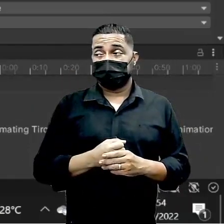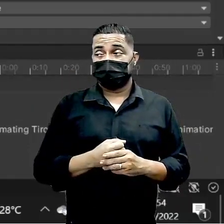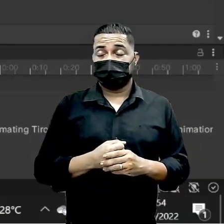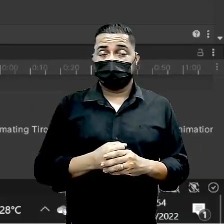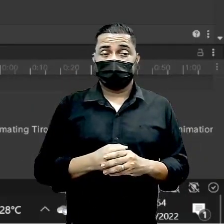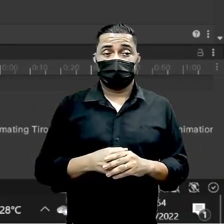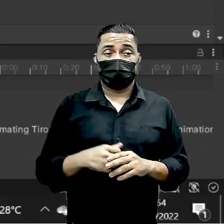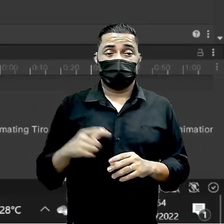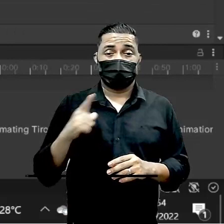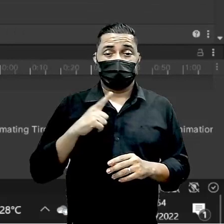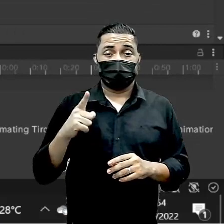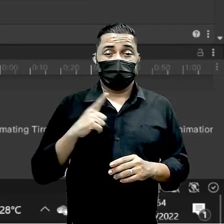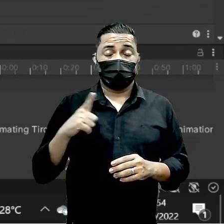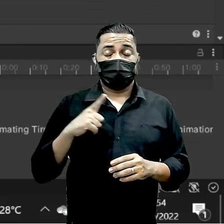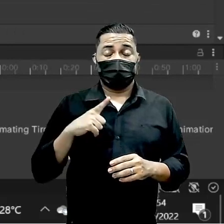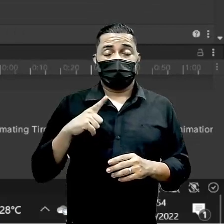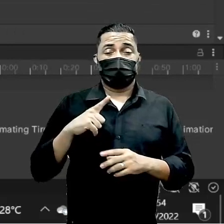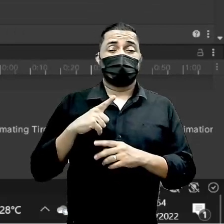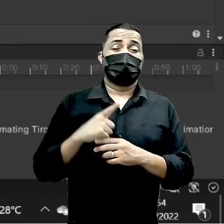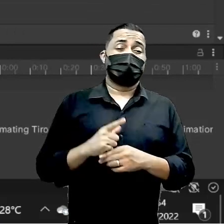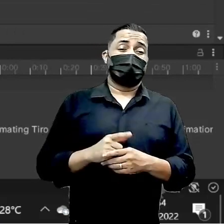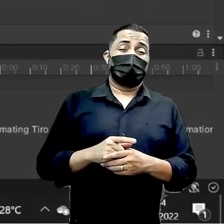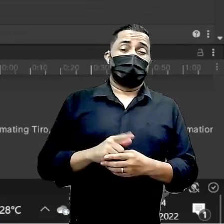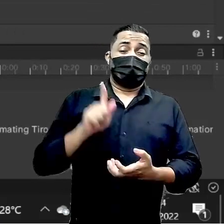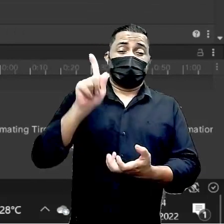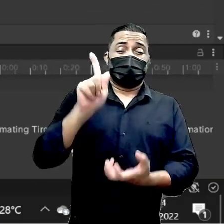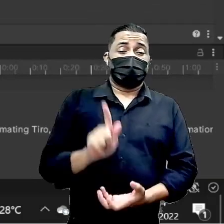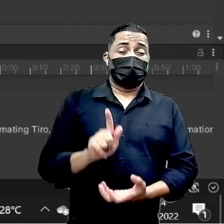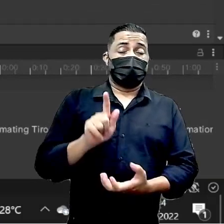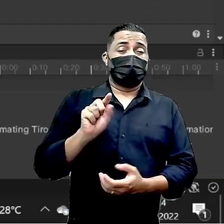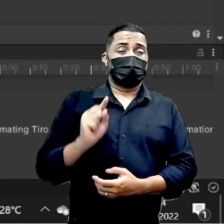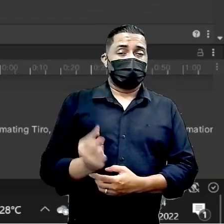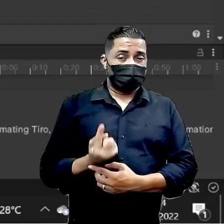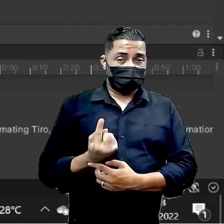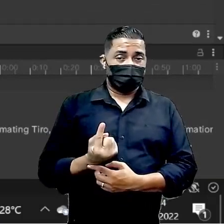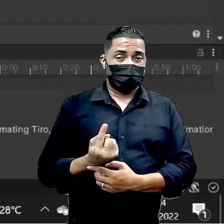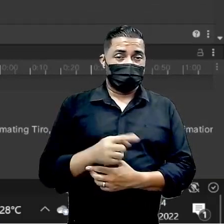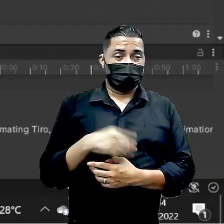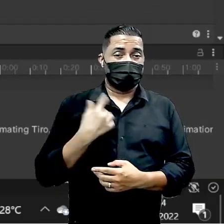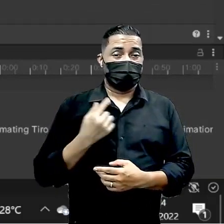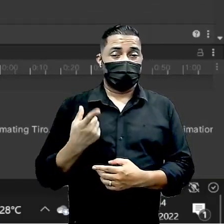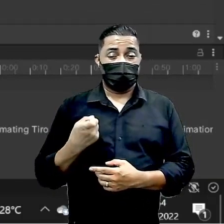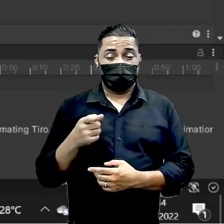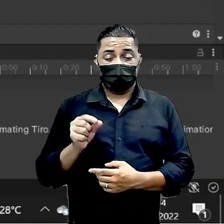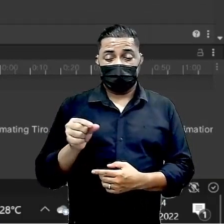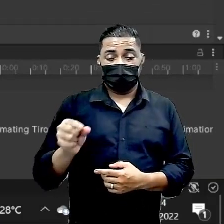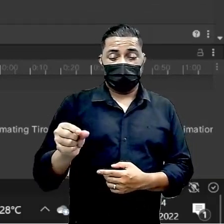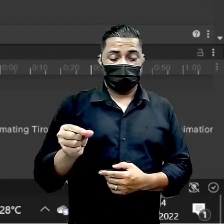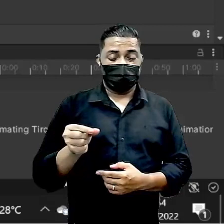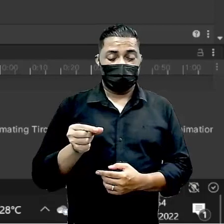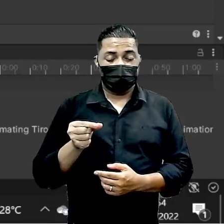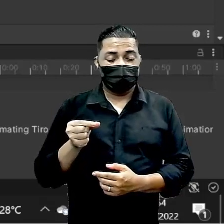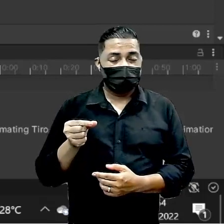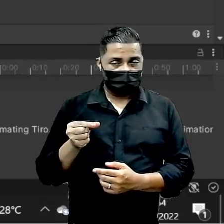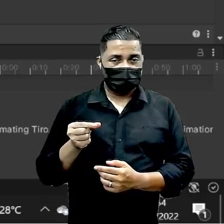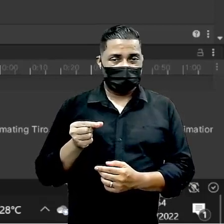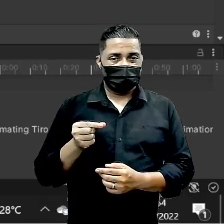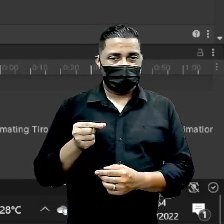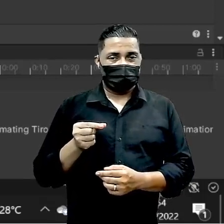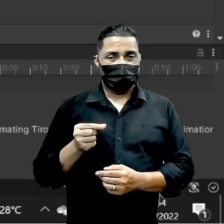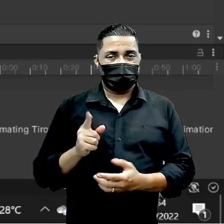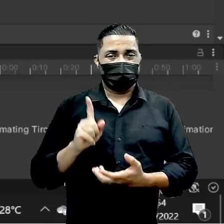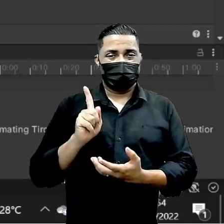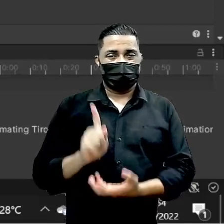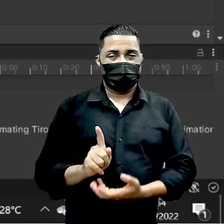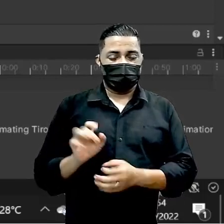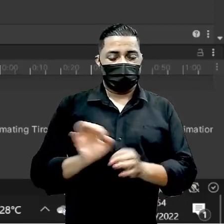Rigid Bud, ele está com gravidade 1. Então minha bala está voltando. Vou botar aqui a gravidade 0 para corrigir esse